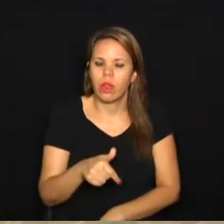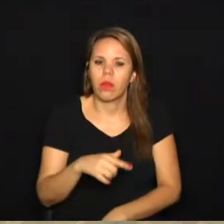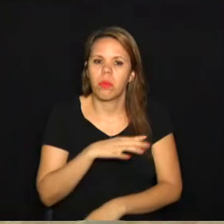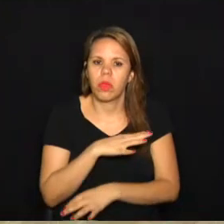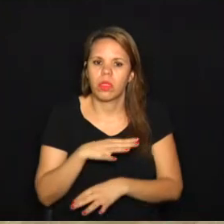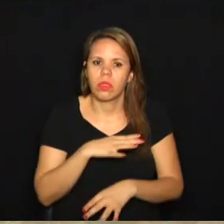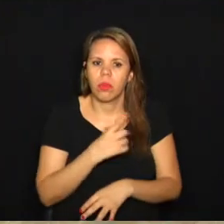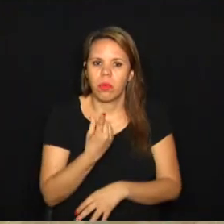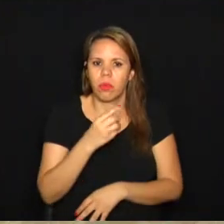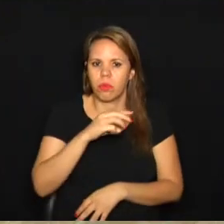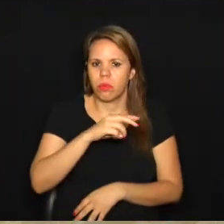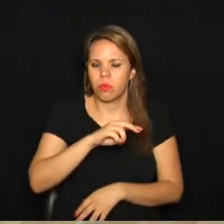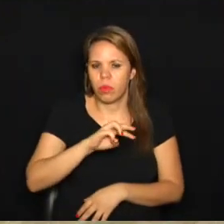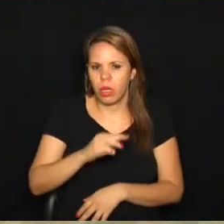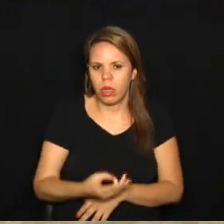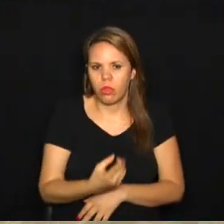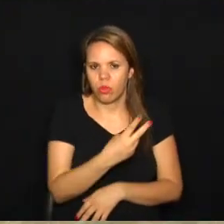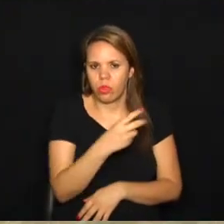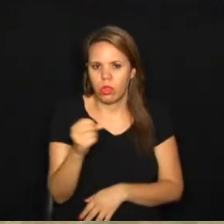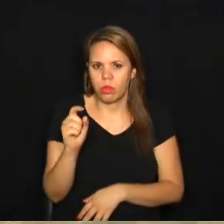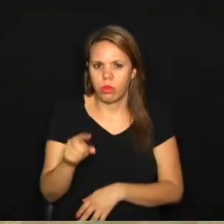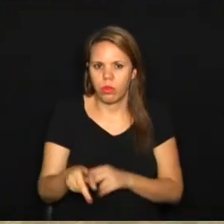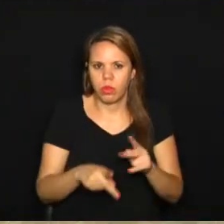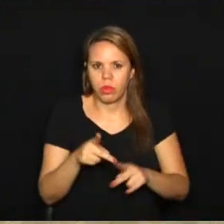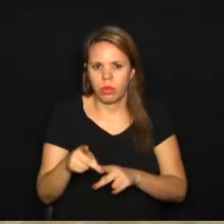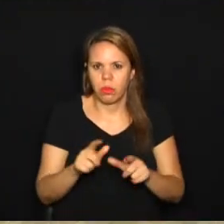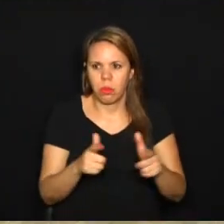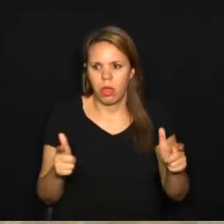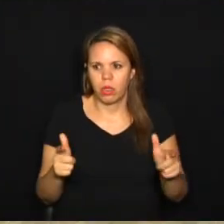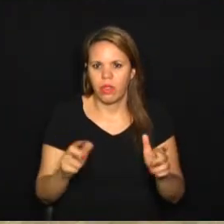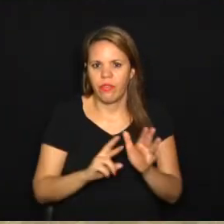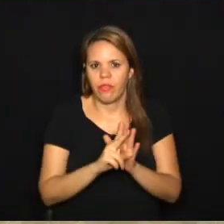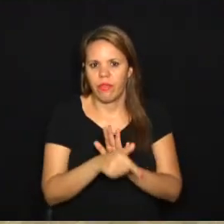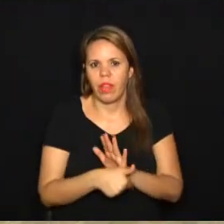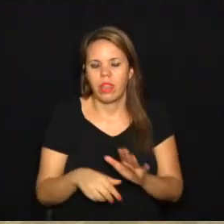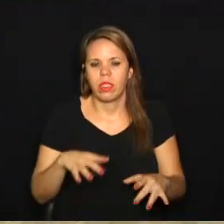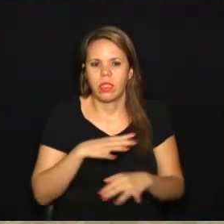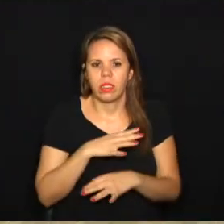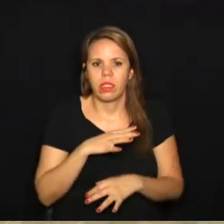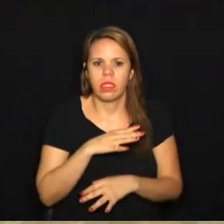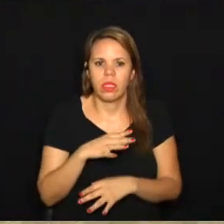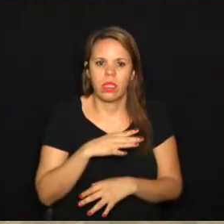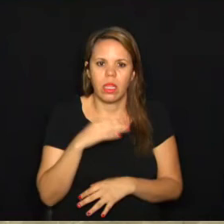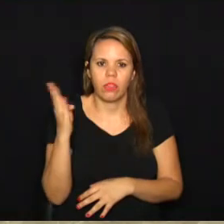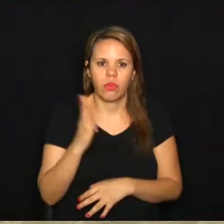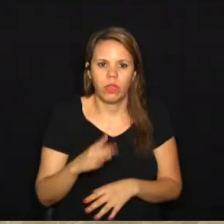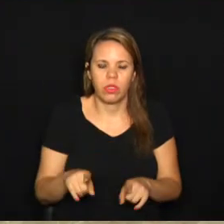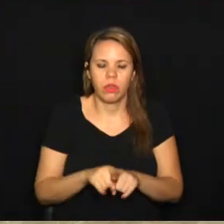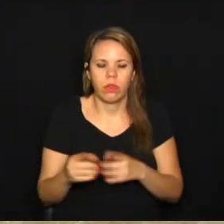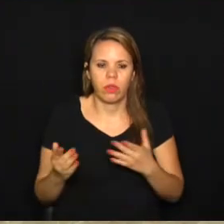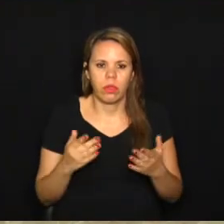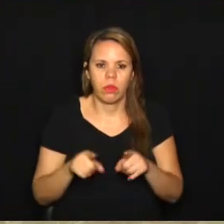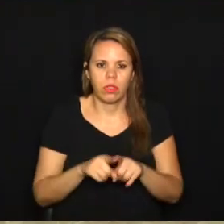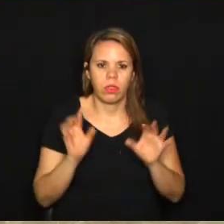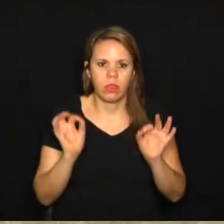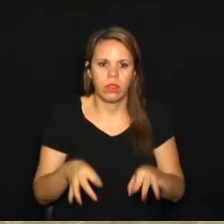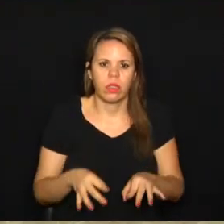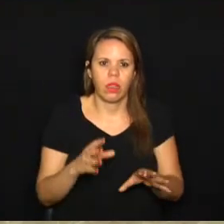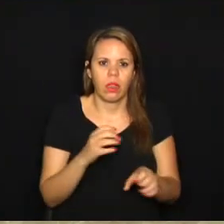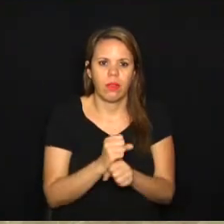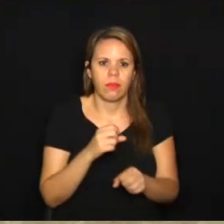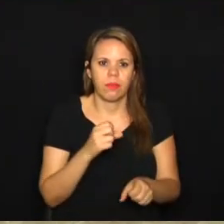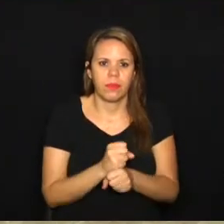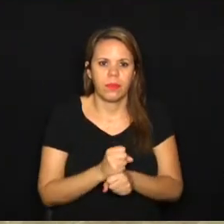de 1.200.000 habitantes, maior que muitas capitais e com certeza tem que ter esse